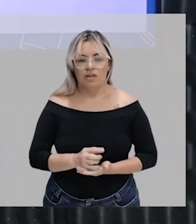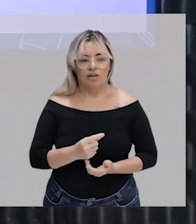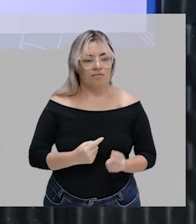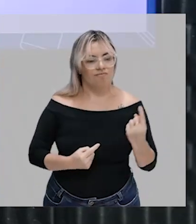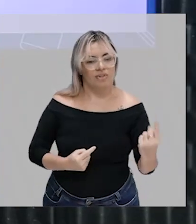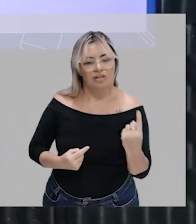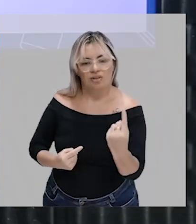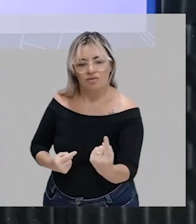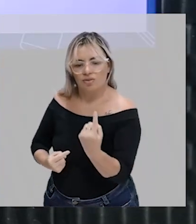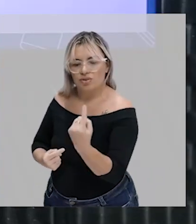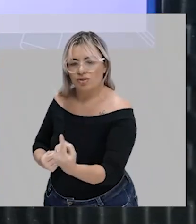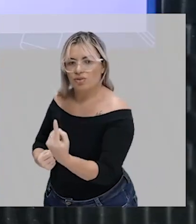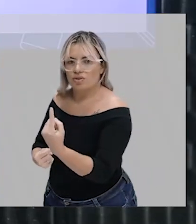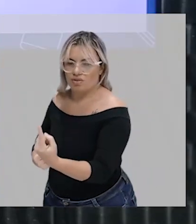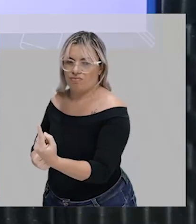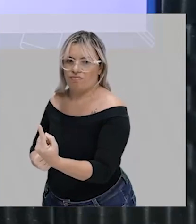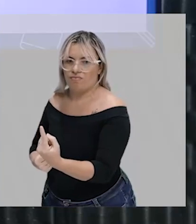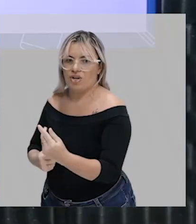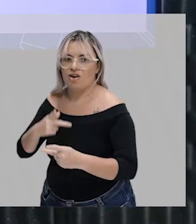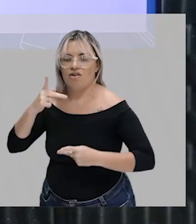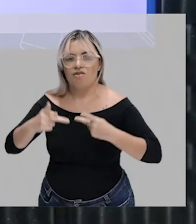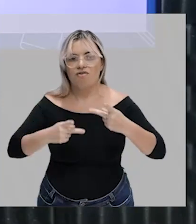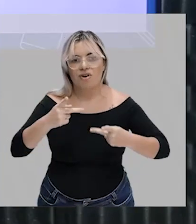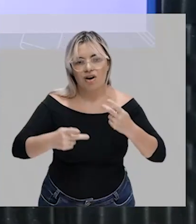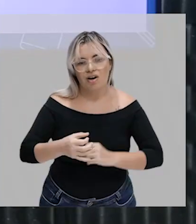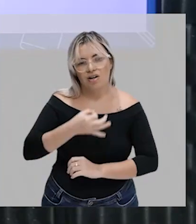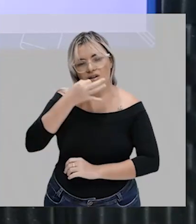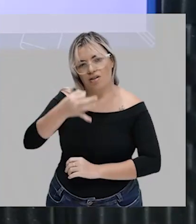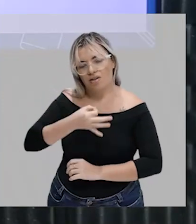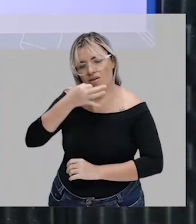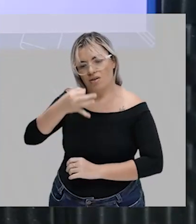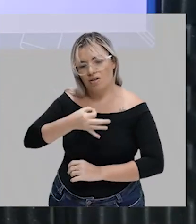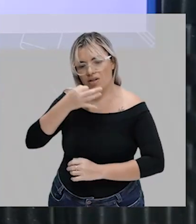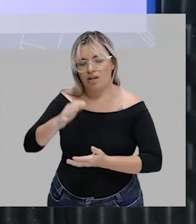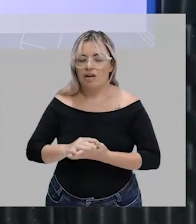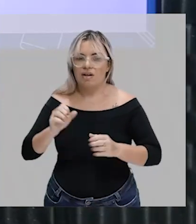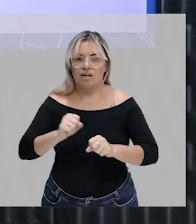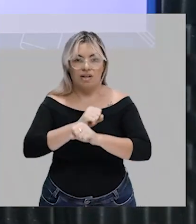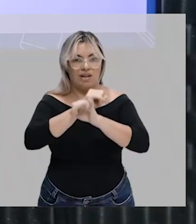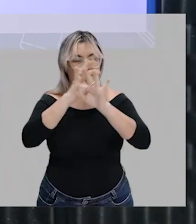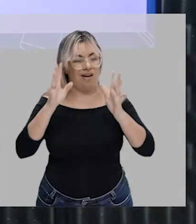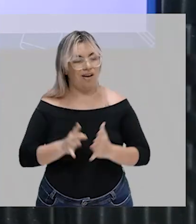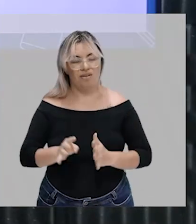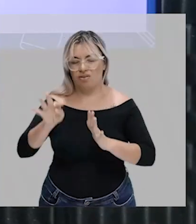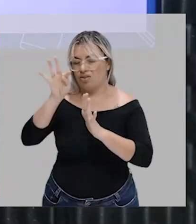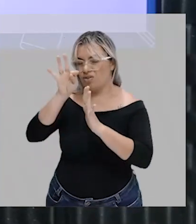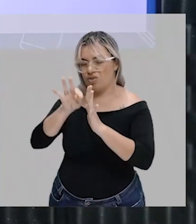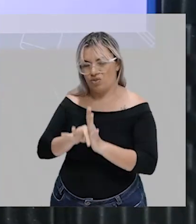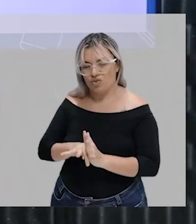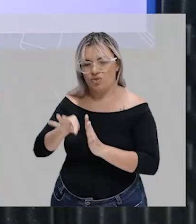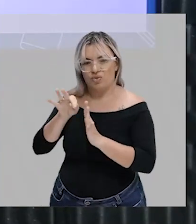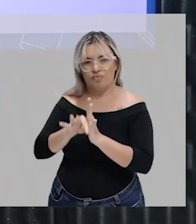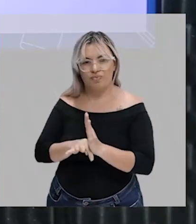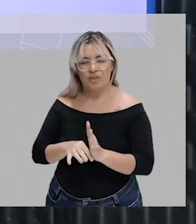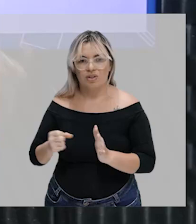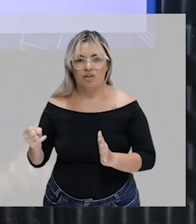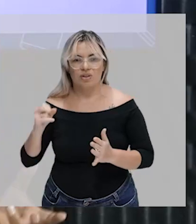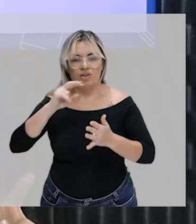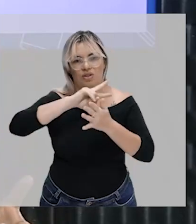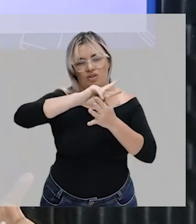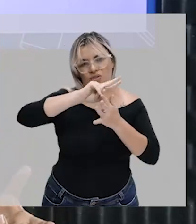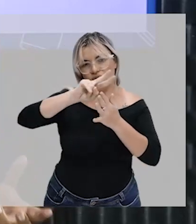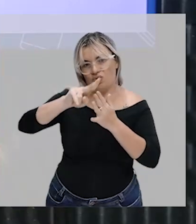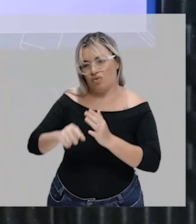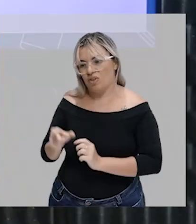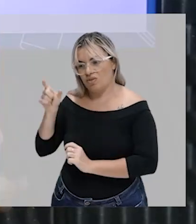texto, a sua interpretação. É óbvio que ele é um texto riquíssimo e vai trazer diversos elementos que a Cacau